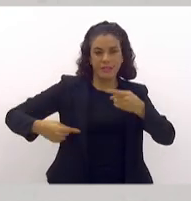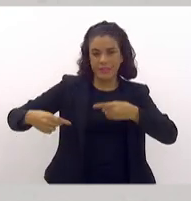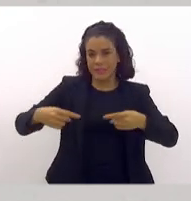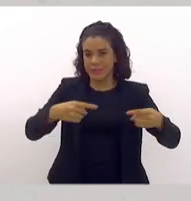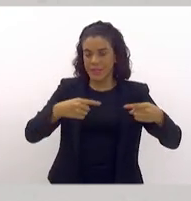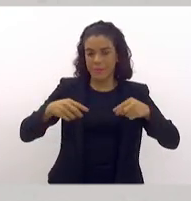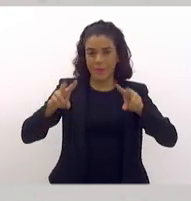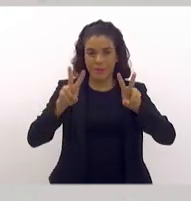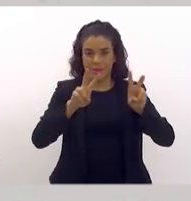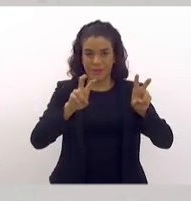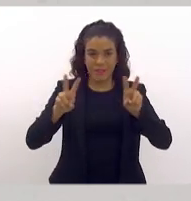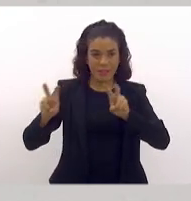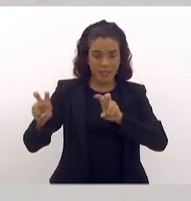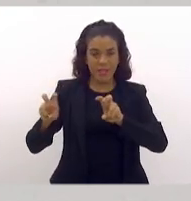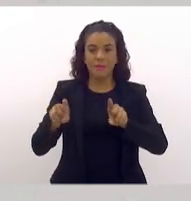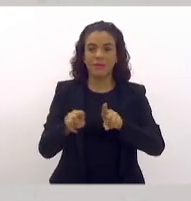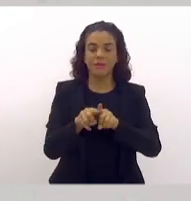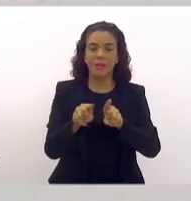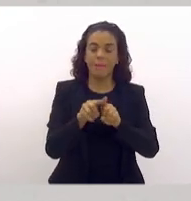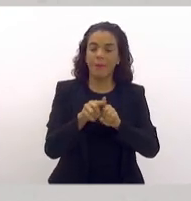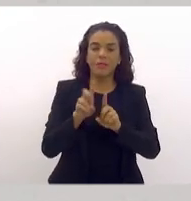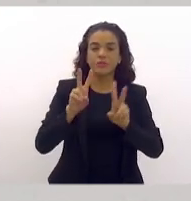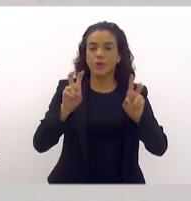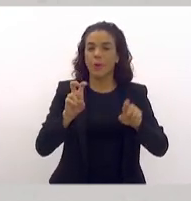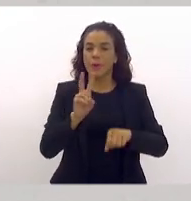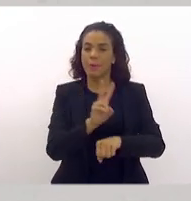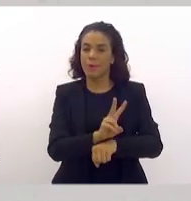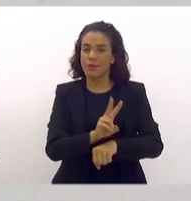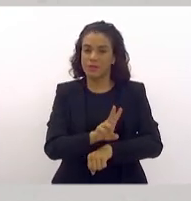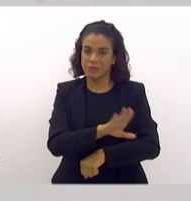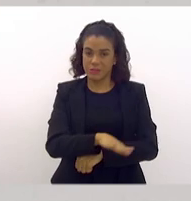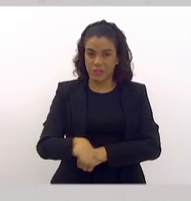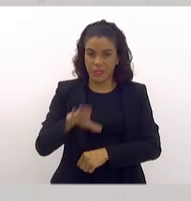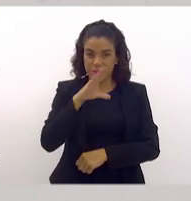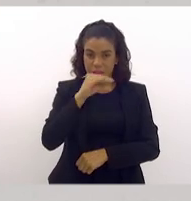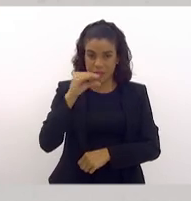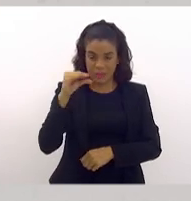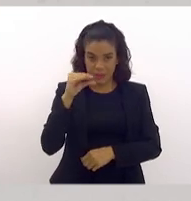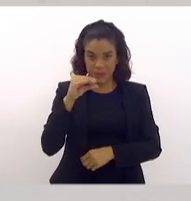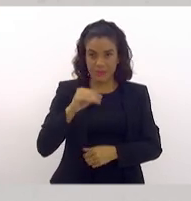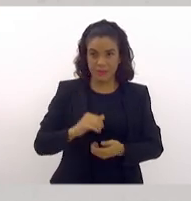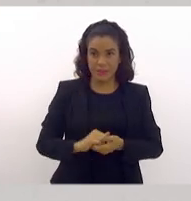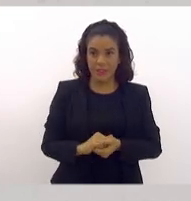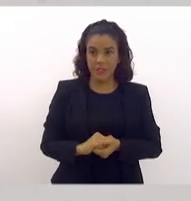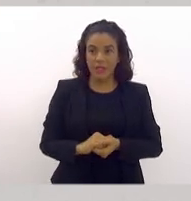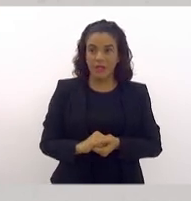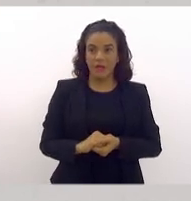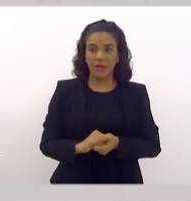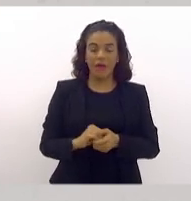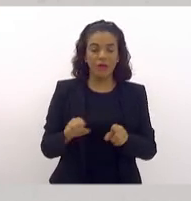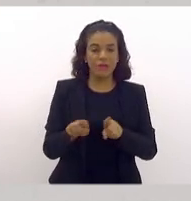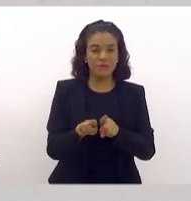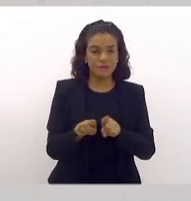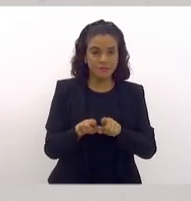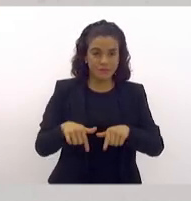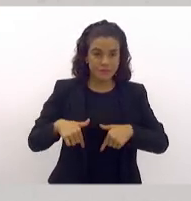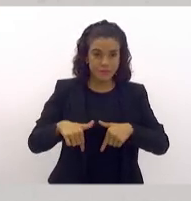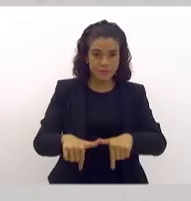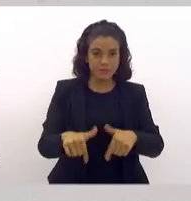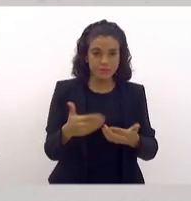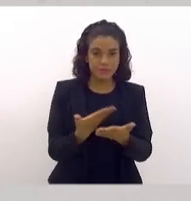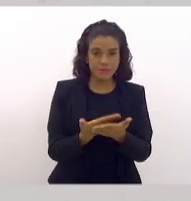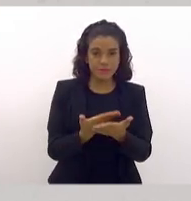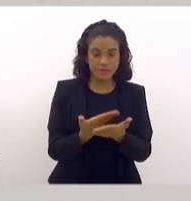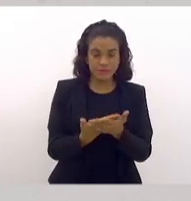o tema e a agenda de proteção, especialmente de crianças e de adolescentes, e também para engajar as escolas para